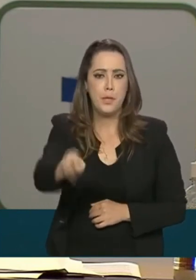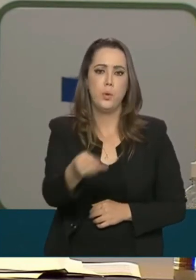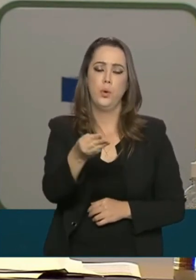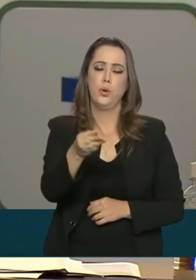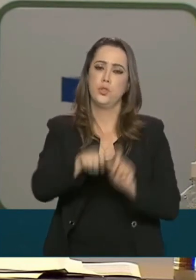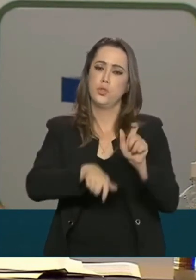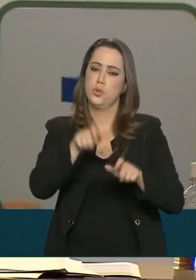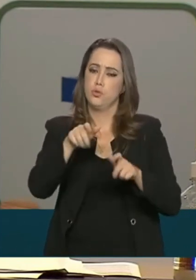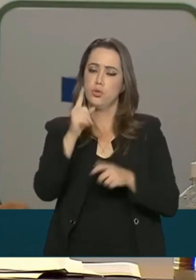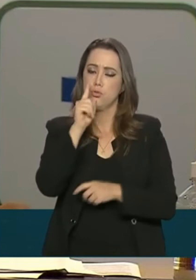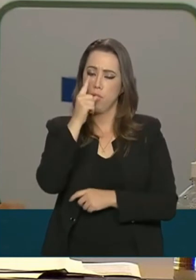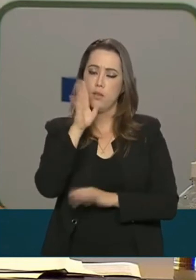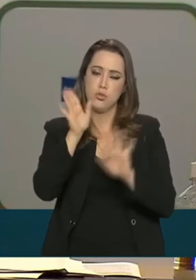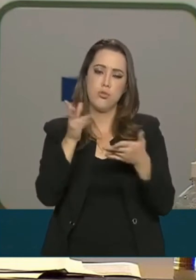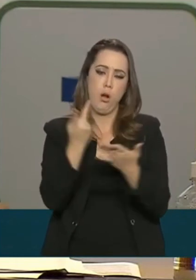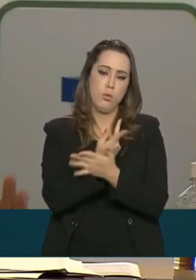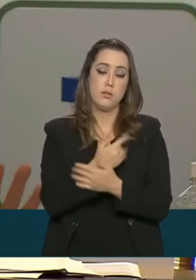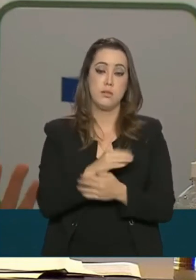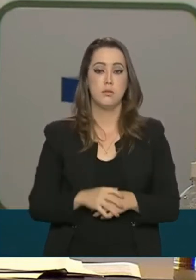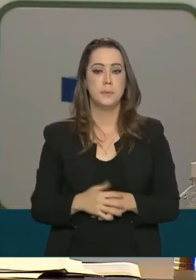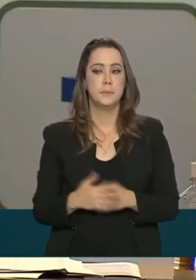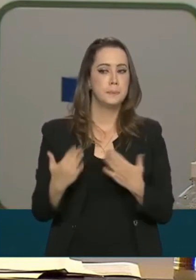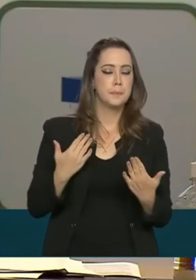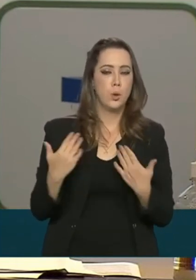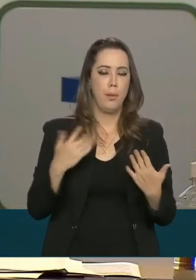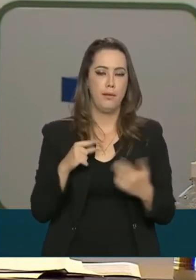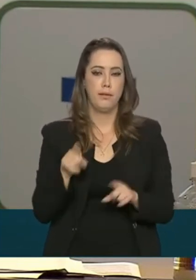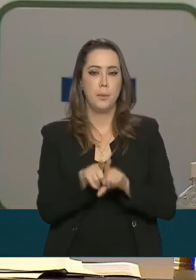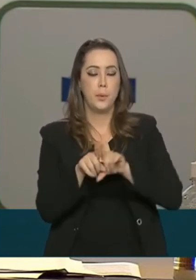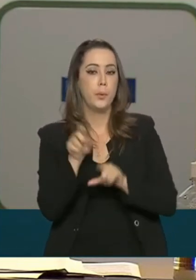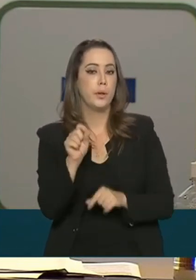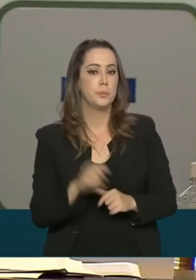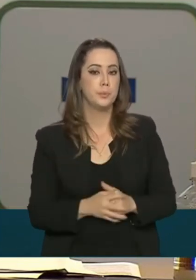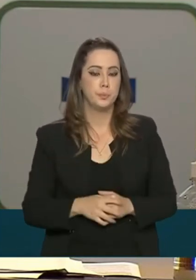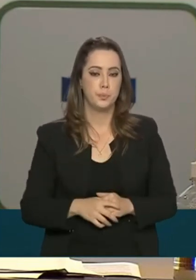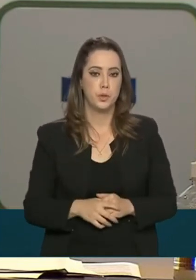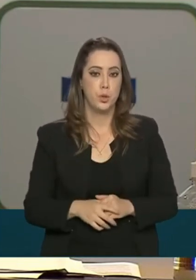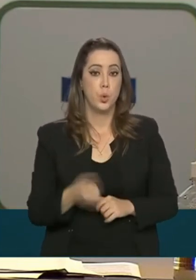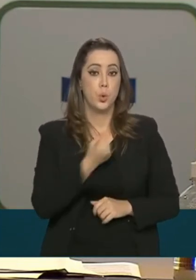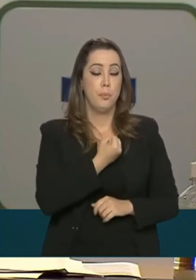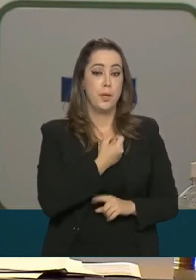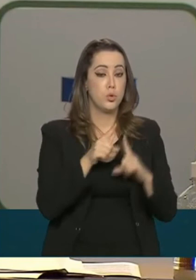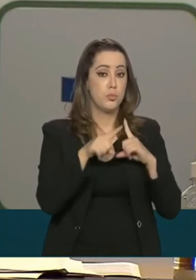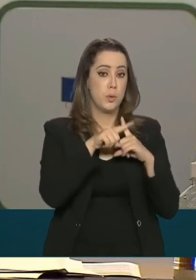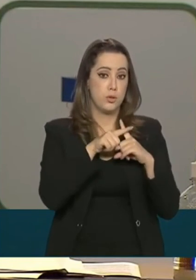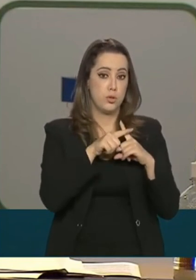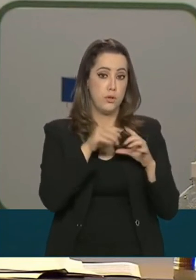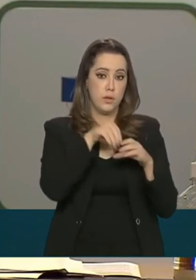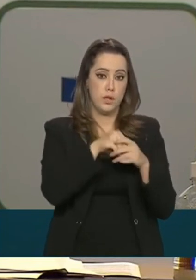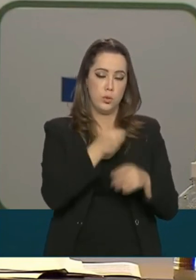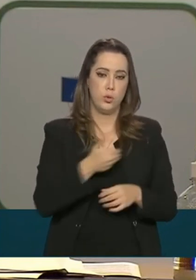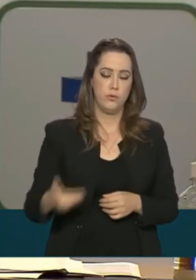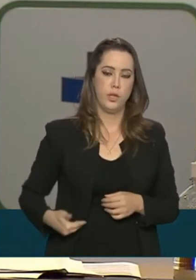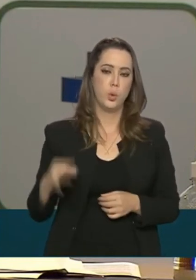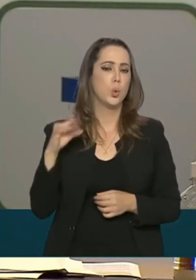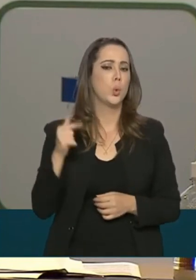2.124.223 testes realizados. Quando olhamos para os testes positivos no público, faz um